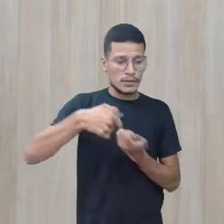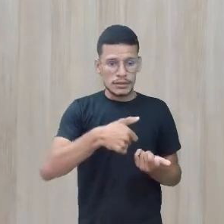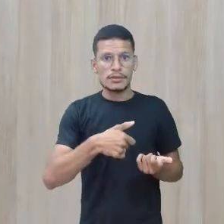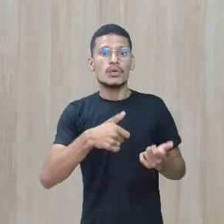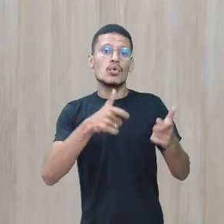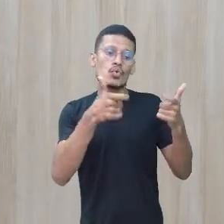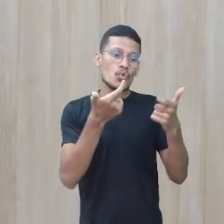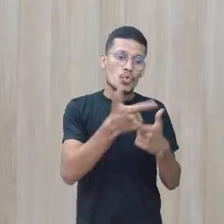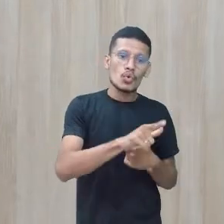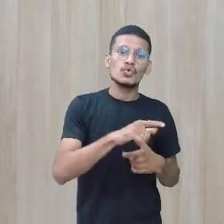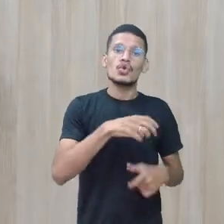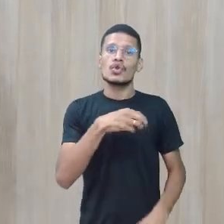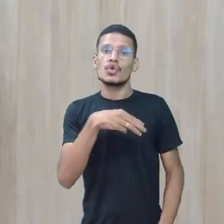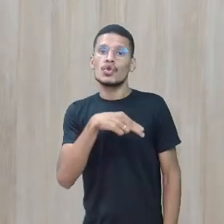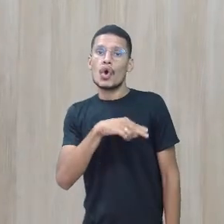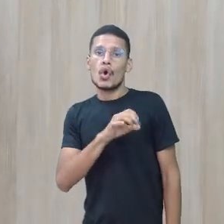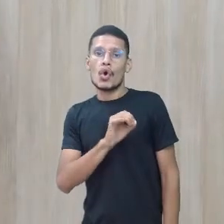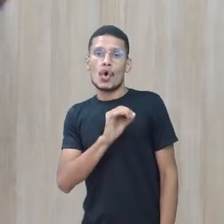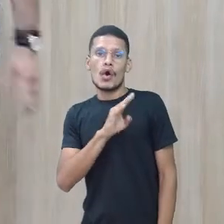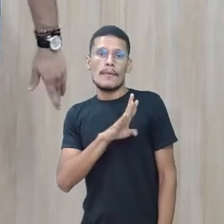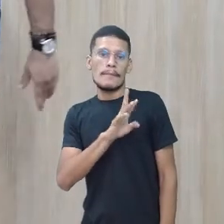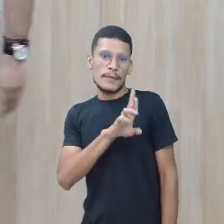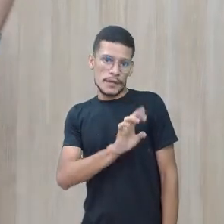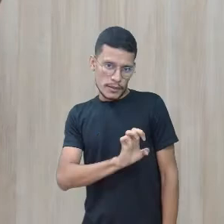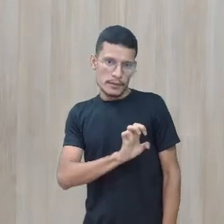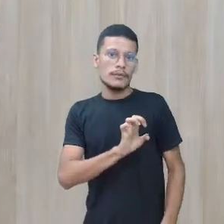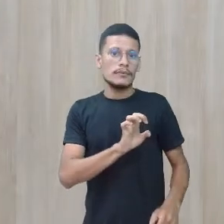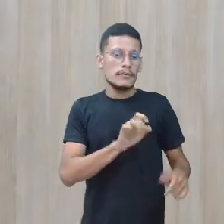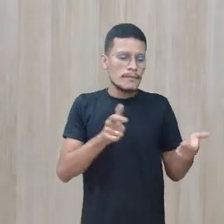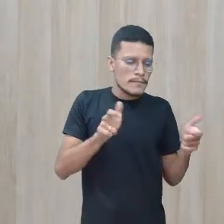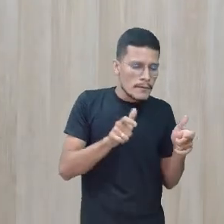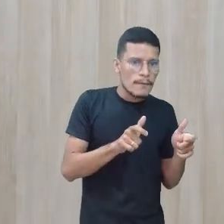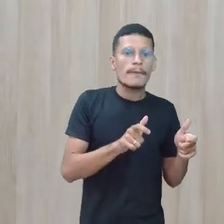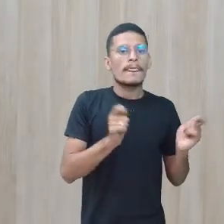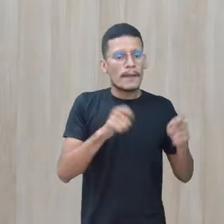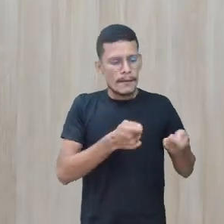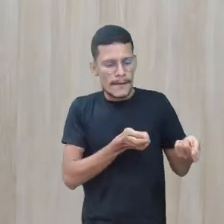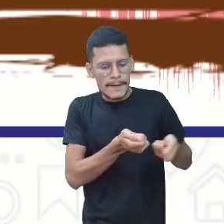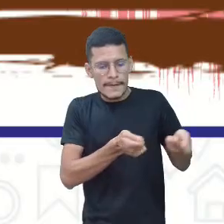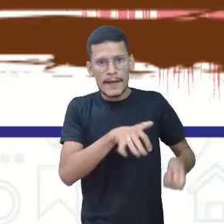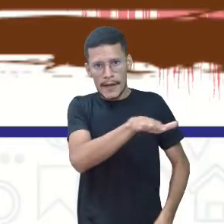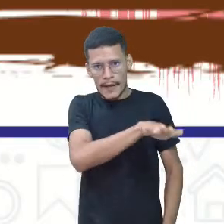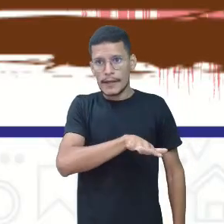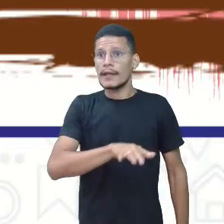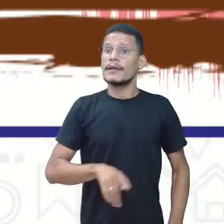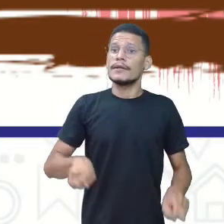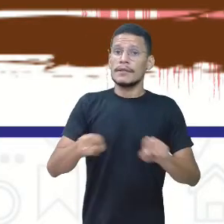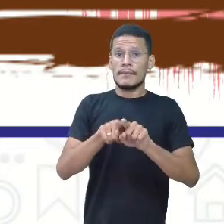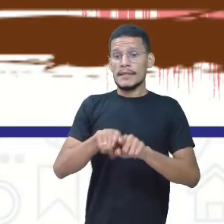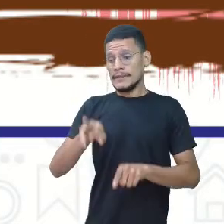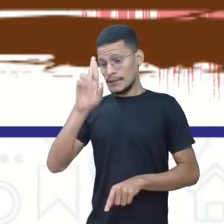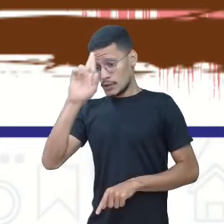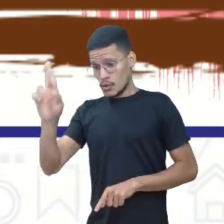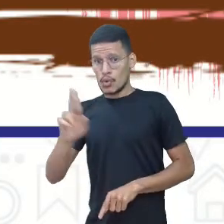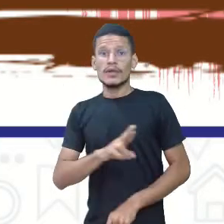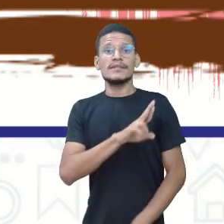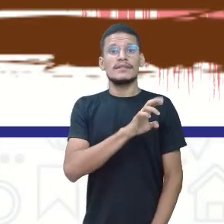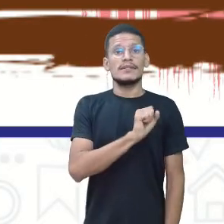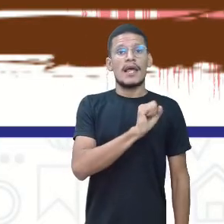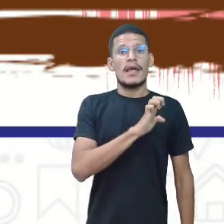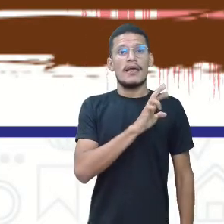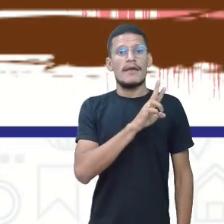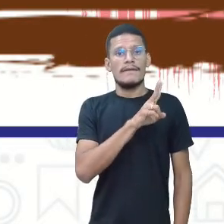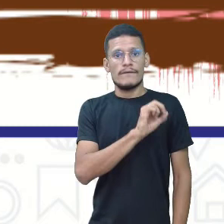de menor prestígio administrar aquele território, ok? Já aqui, a relação de senhor e servos, o senhor sempre era um